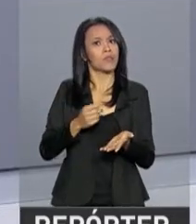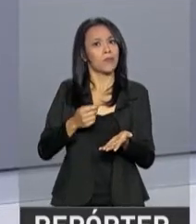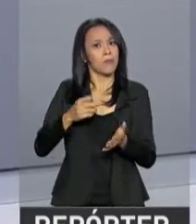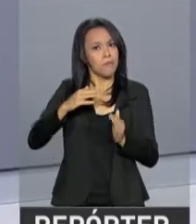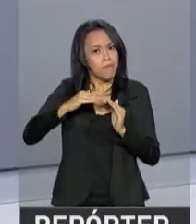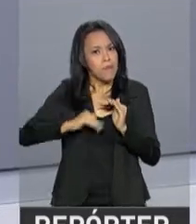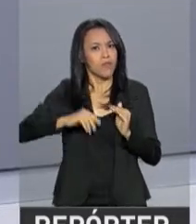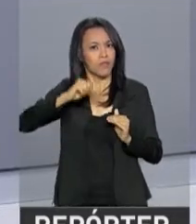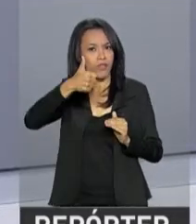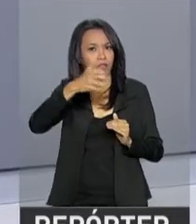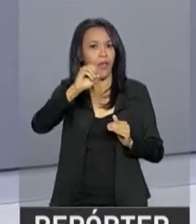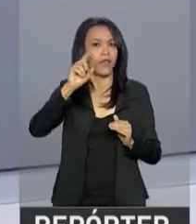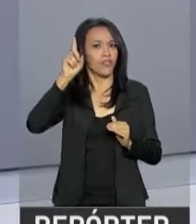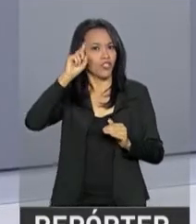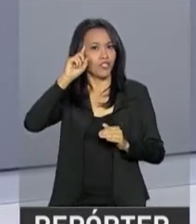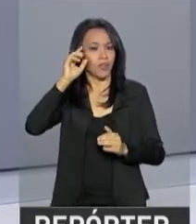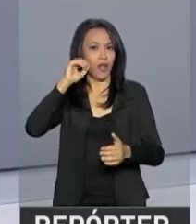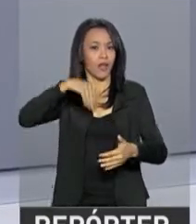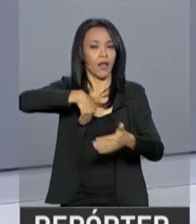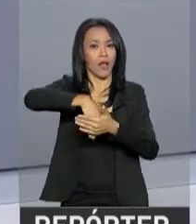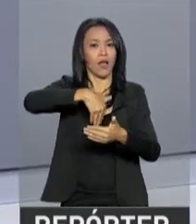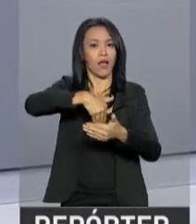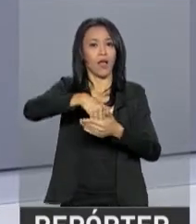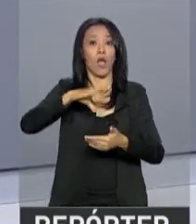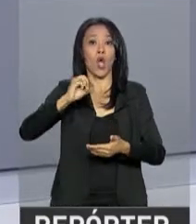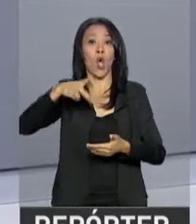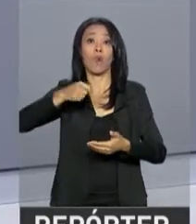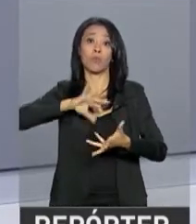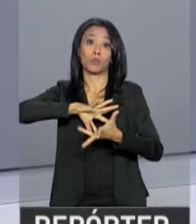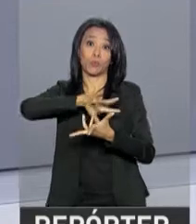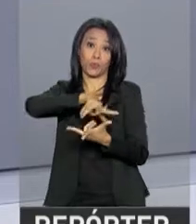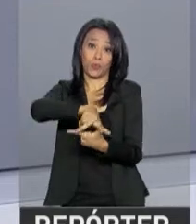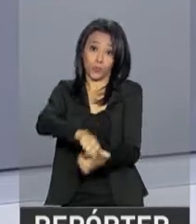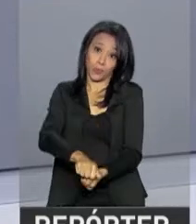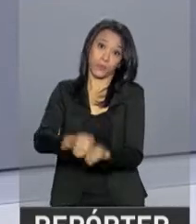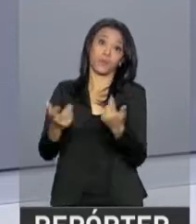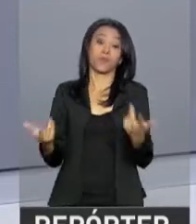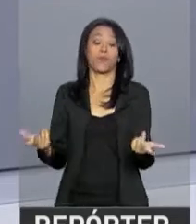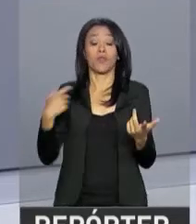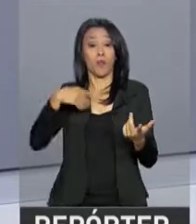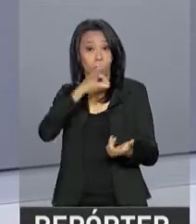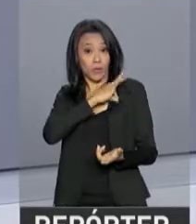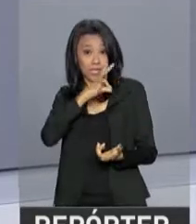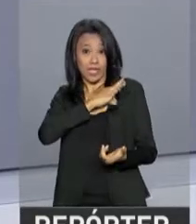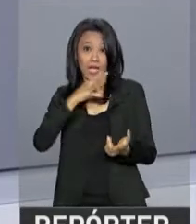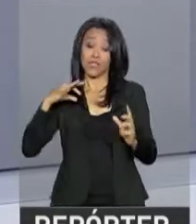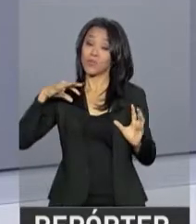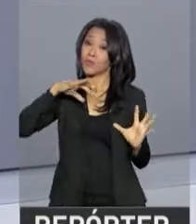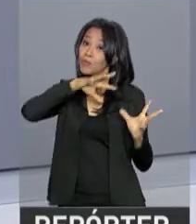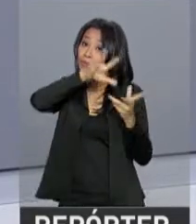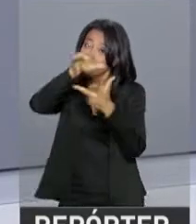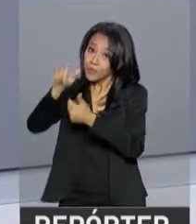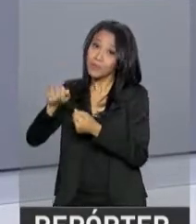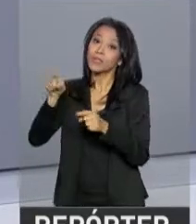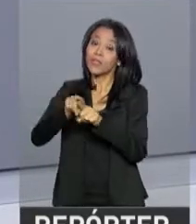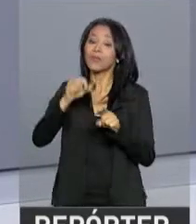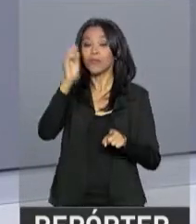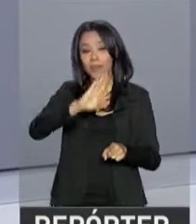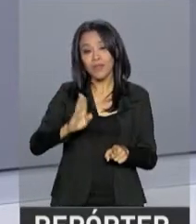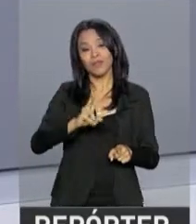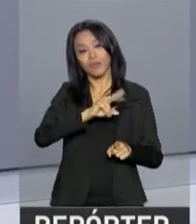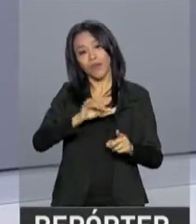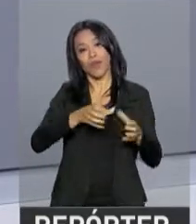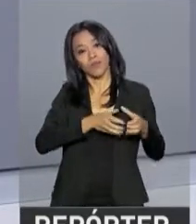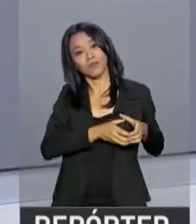para a copa do mundo de futebol enquanto a bola estiver rolando uma equipe de policiais de todo mundo inclusive do brasil vai